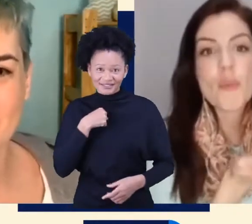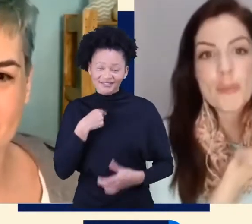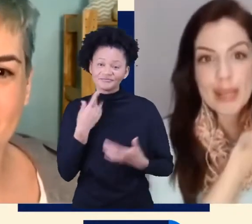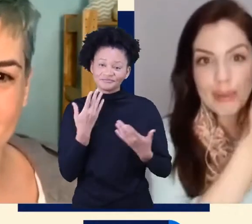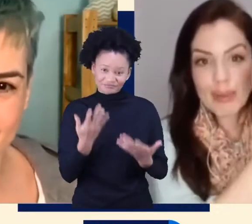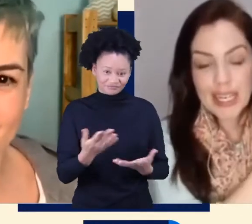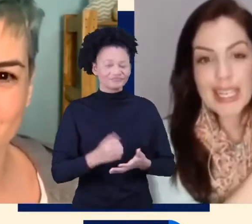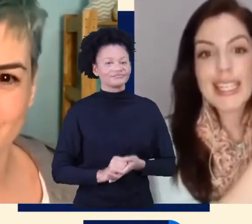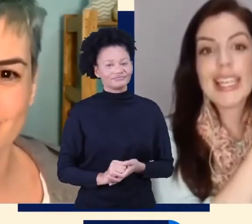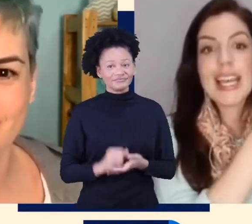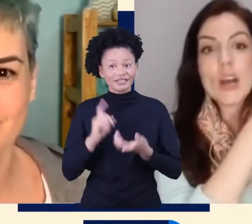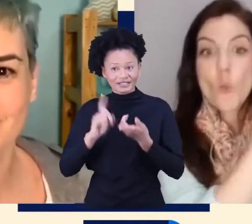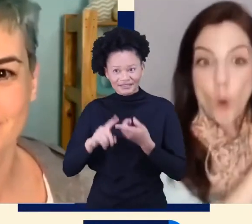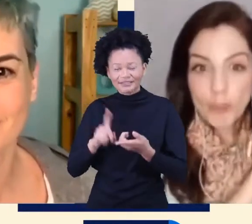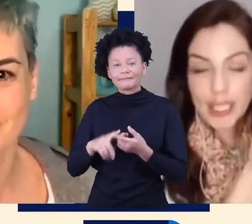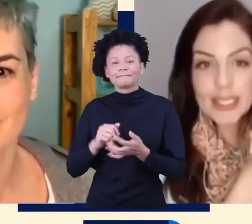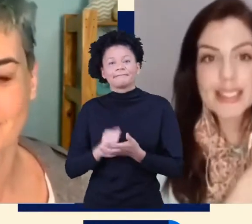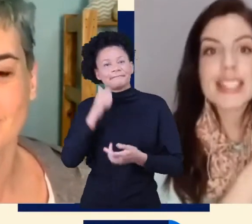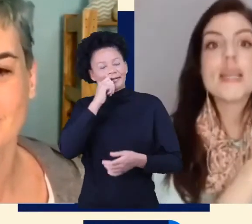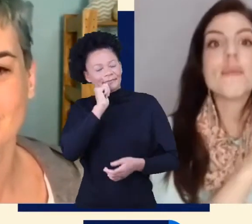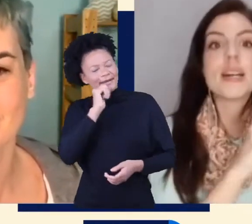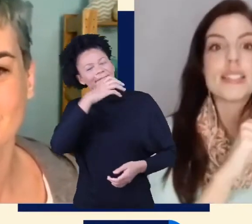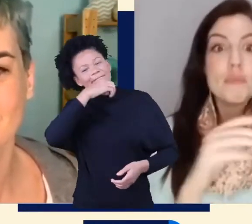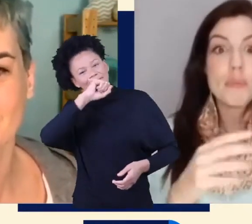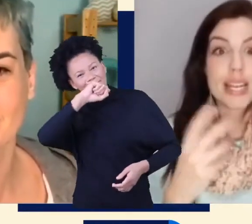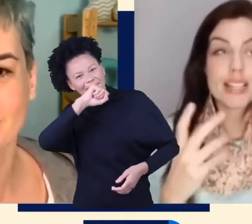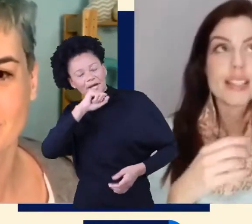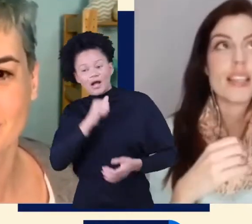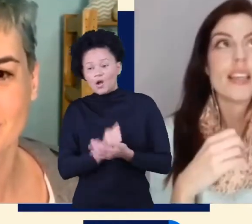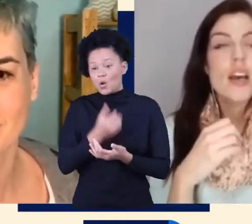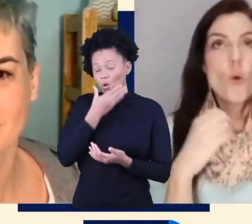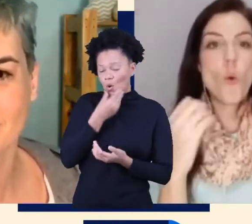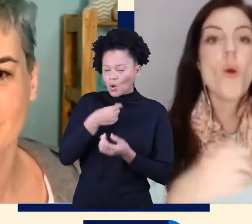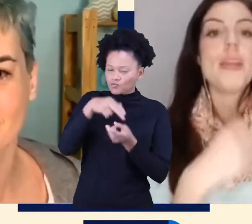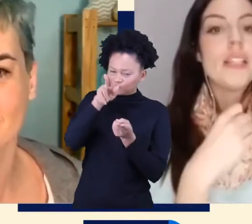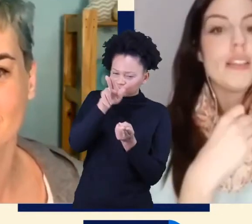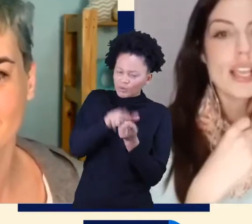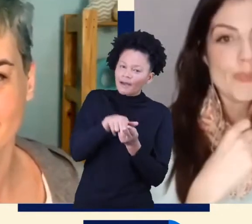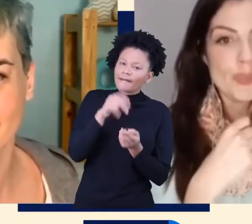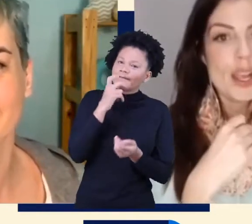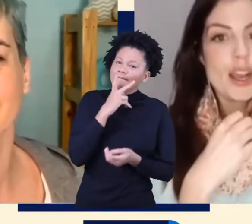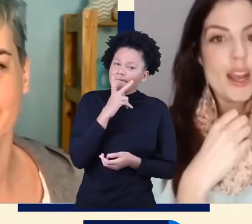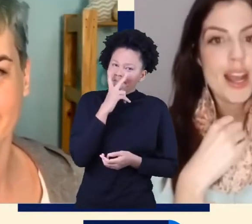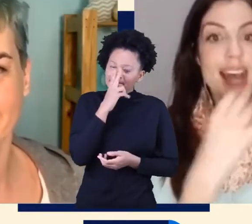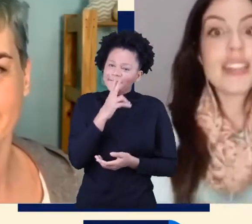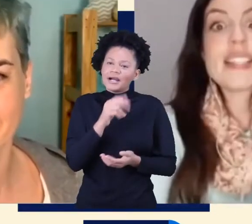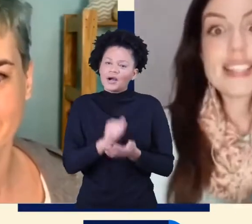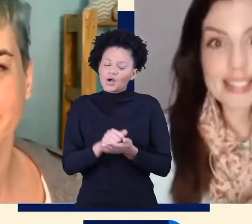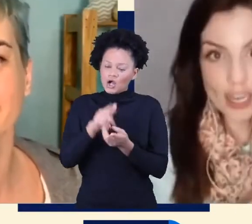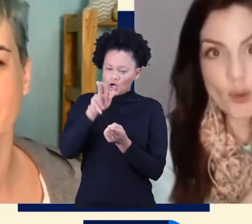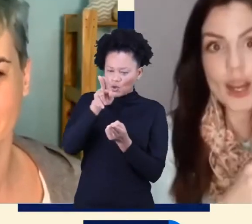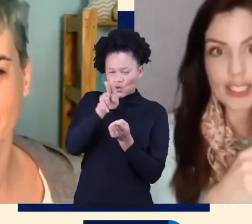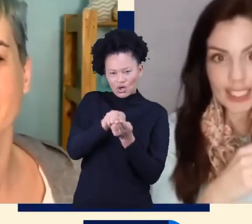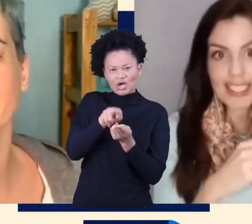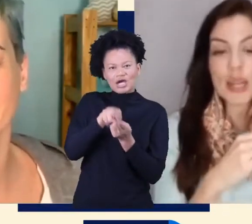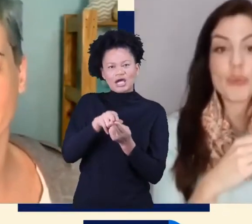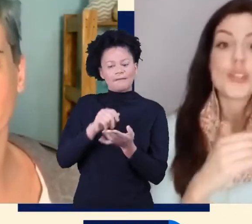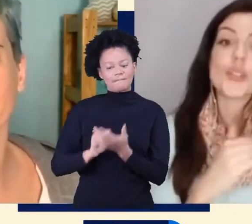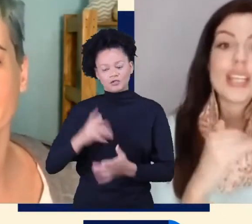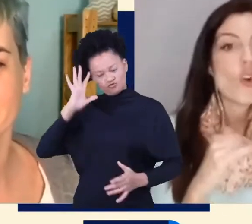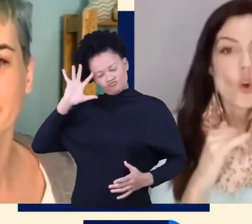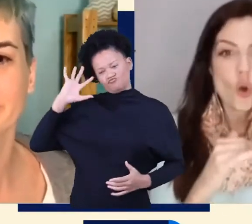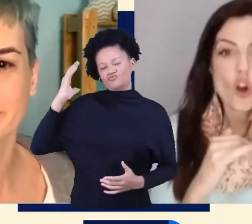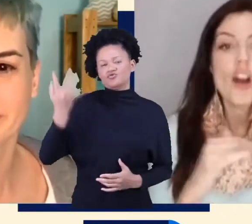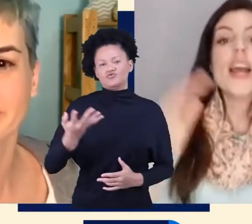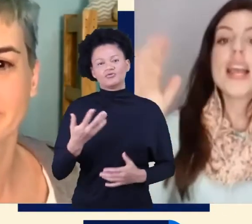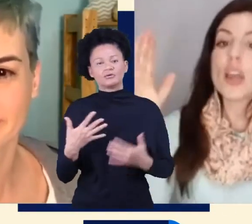de mostrar o papai e mamãe, né, o homem em cima, sempre parece que o homem que tem a decisão ali, né? Por isso